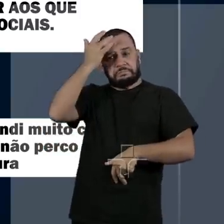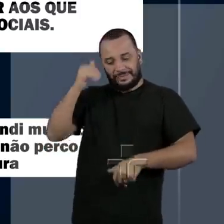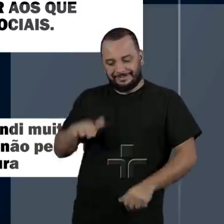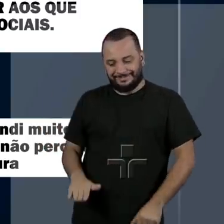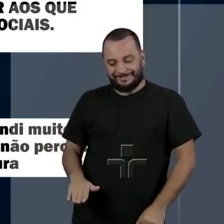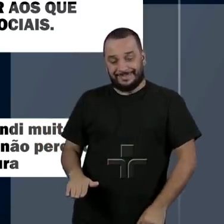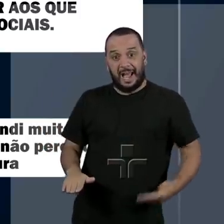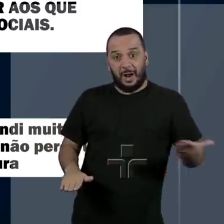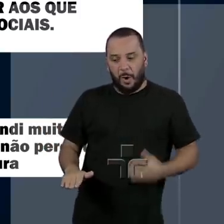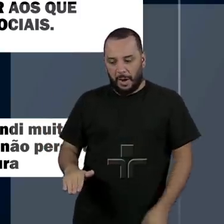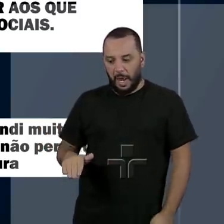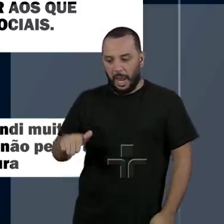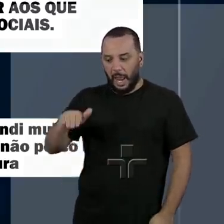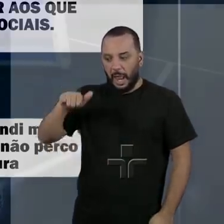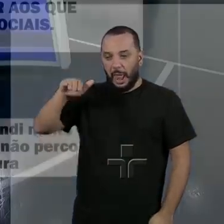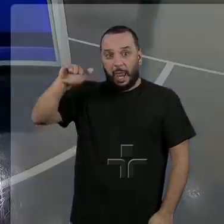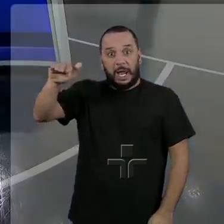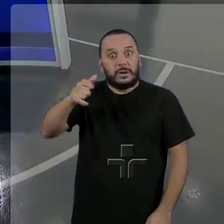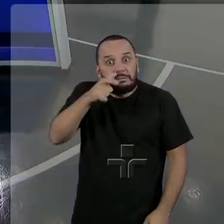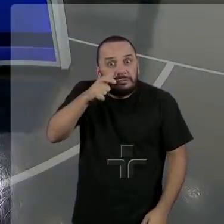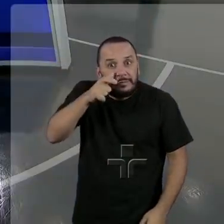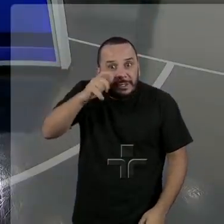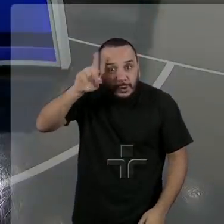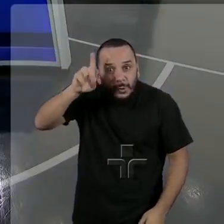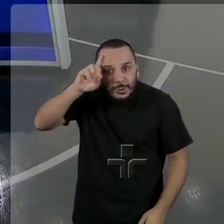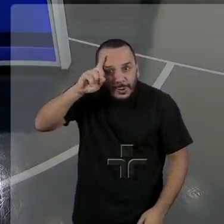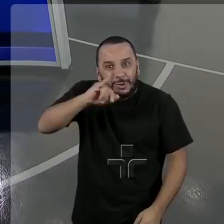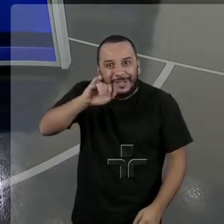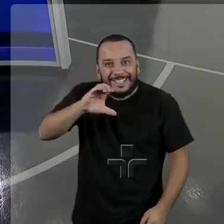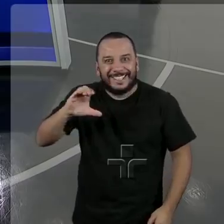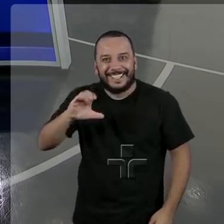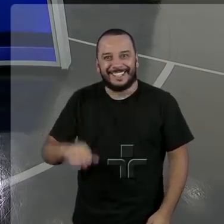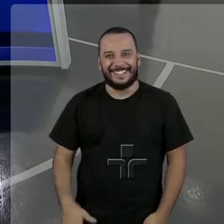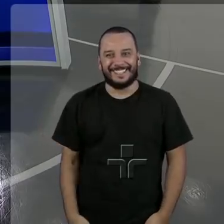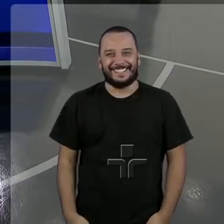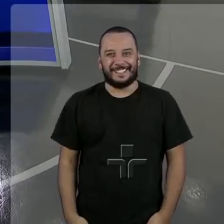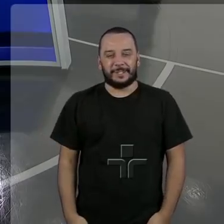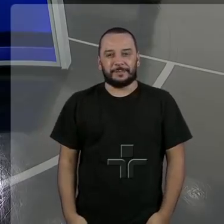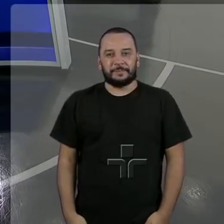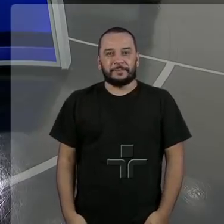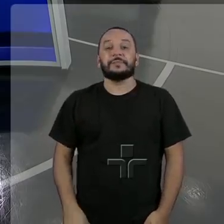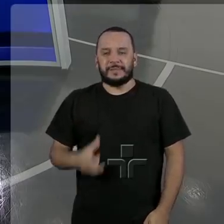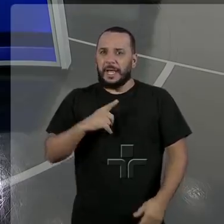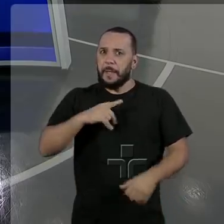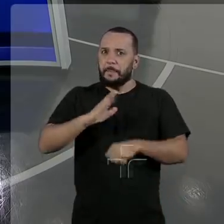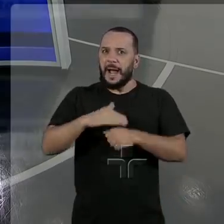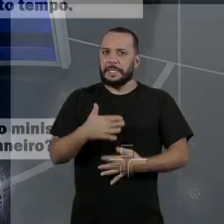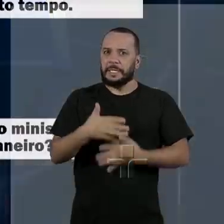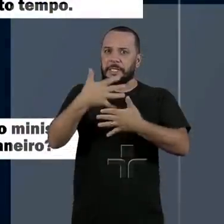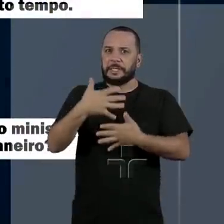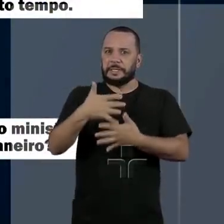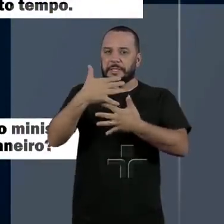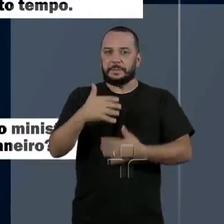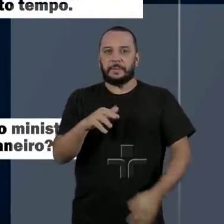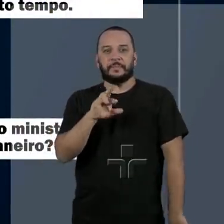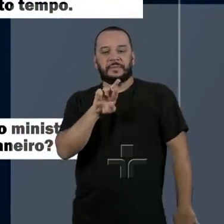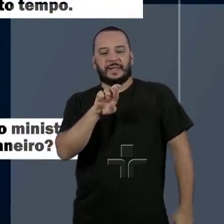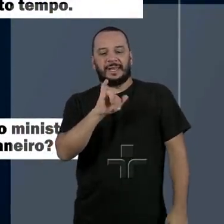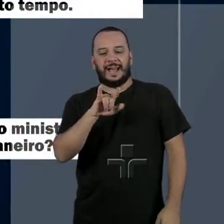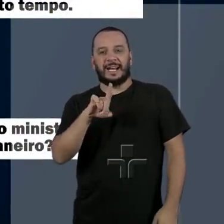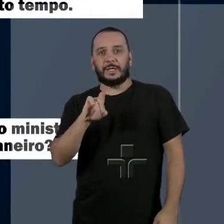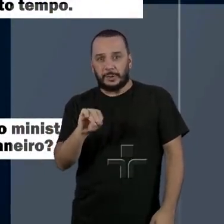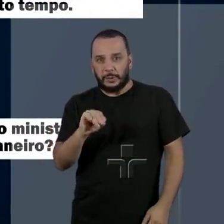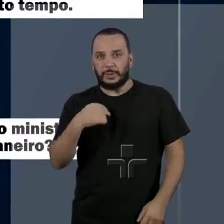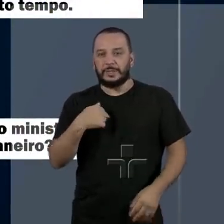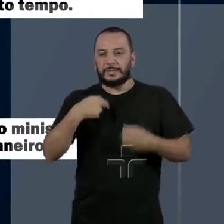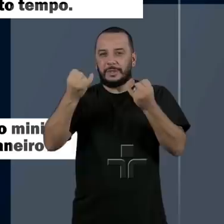não perco uma edição do Jornal da Cultura. Tem mais. Olha aqui. O Ricardo Murbá